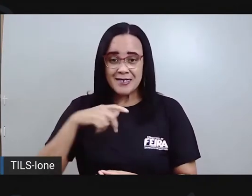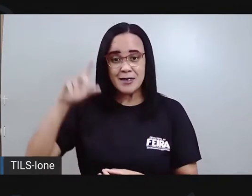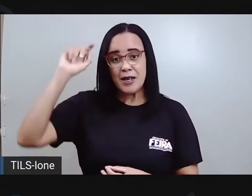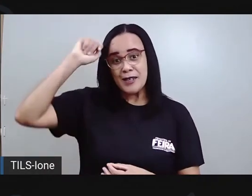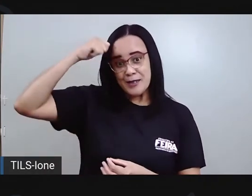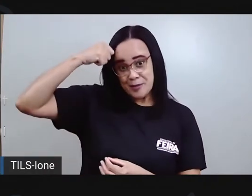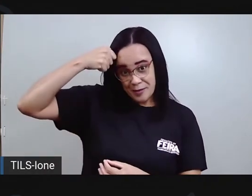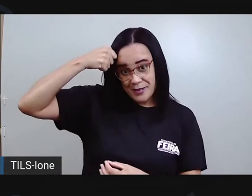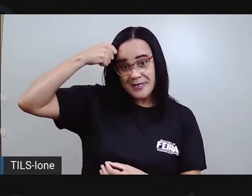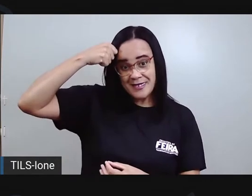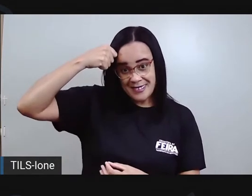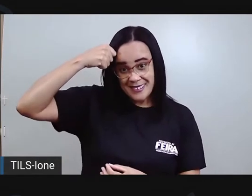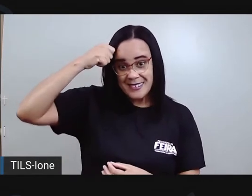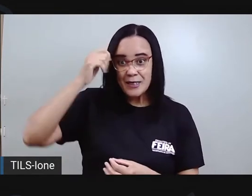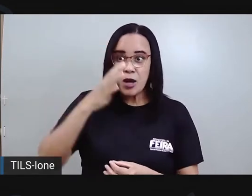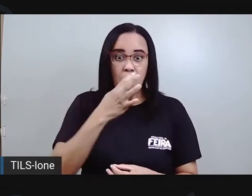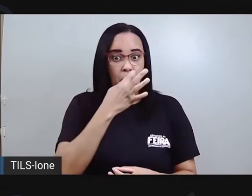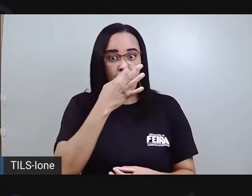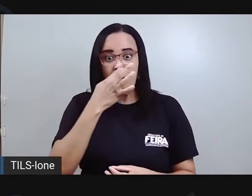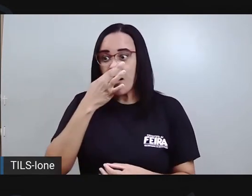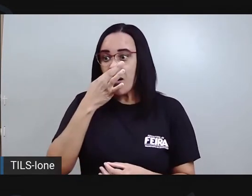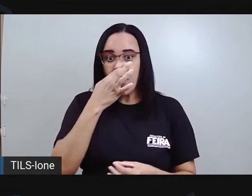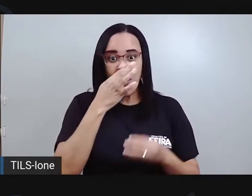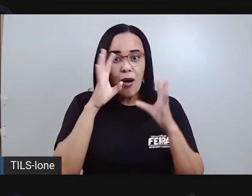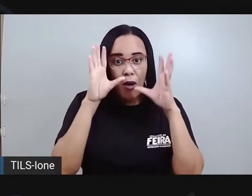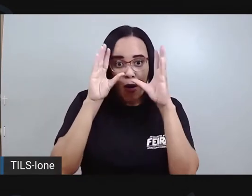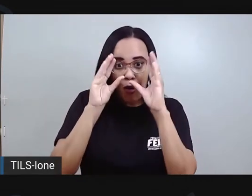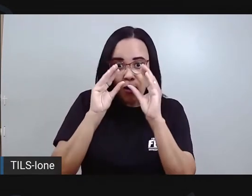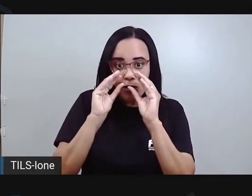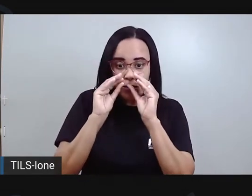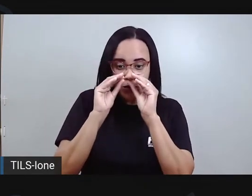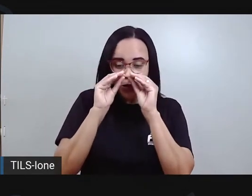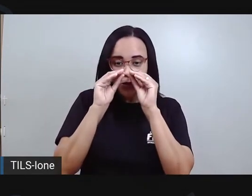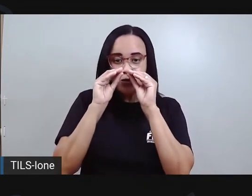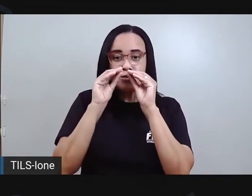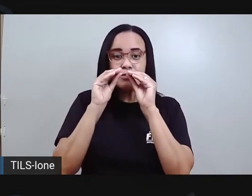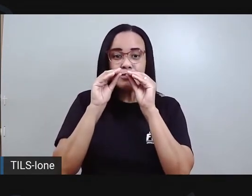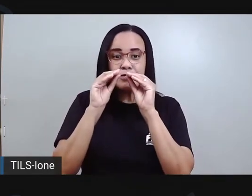então, oh, que escuridão!